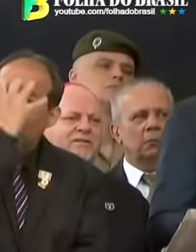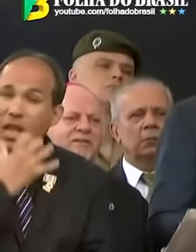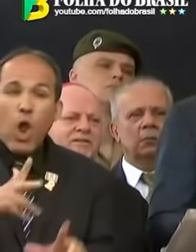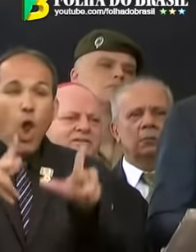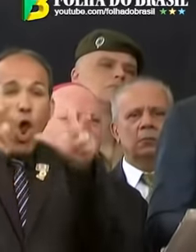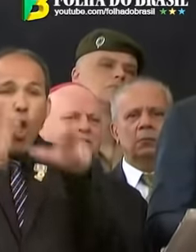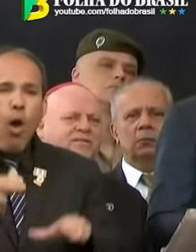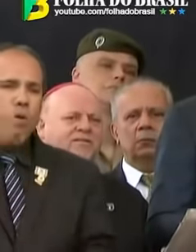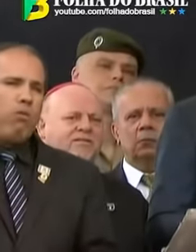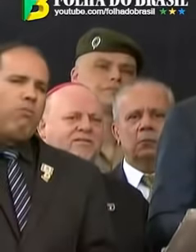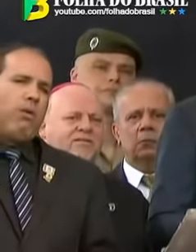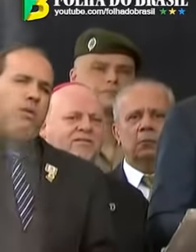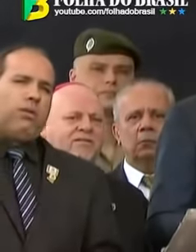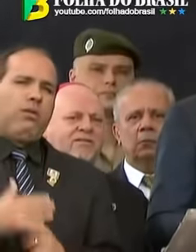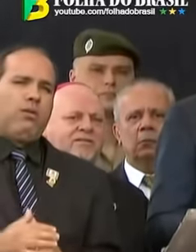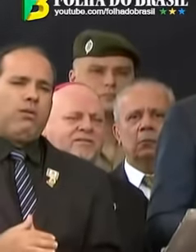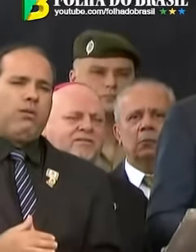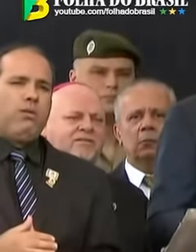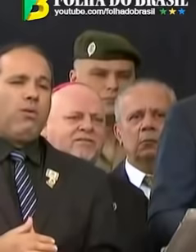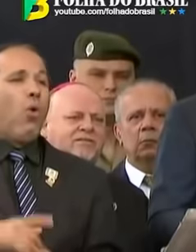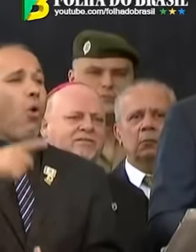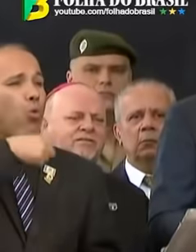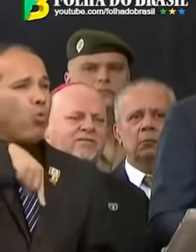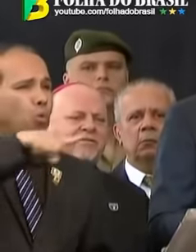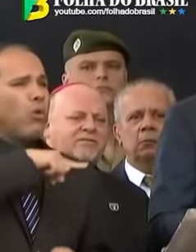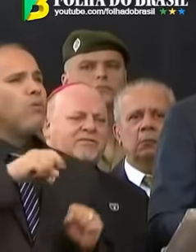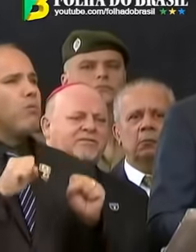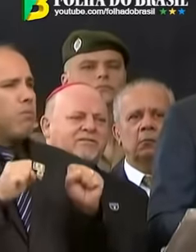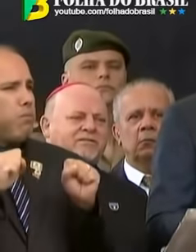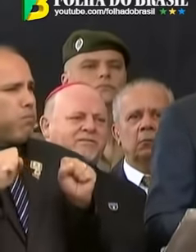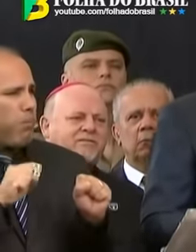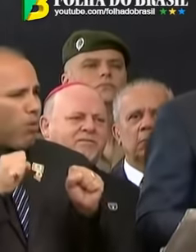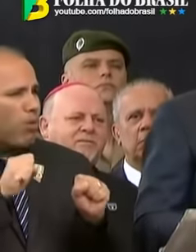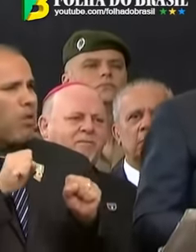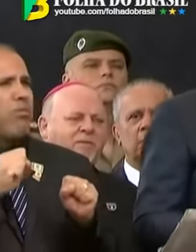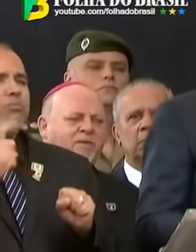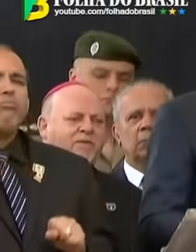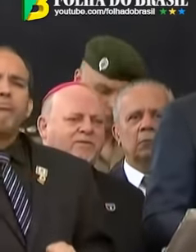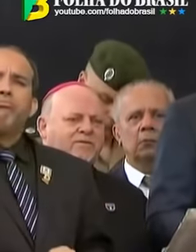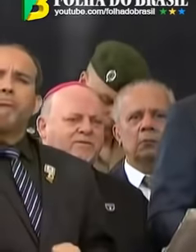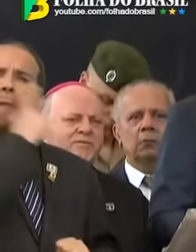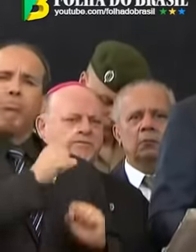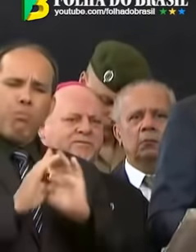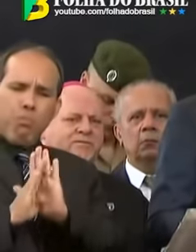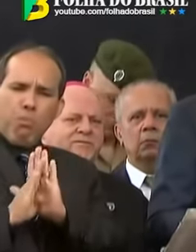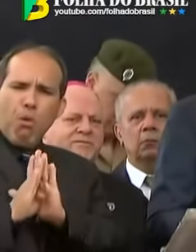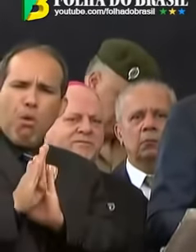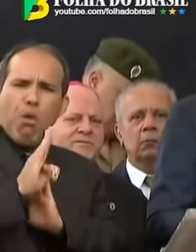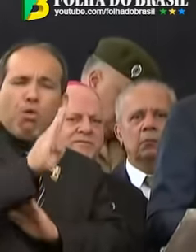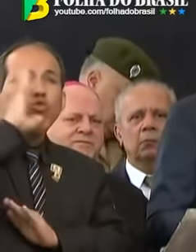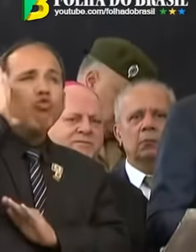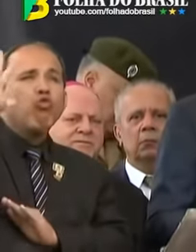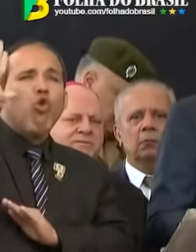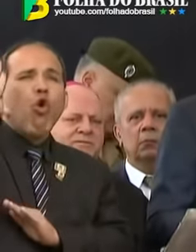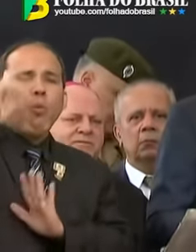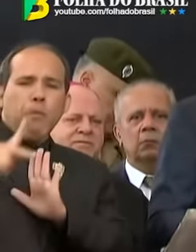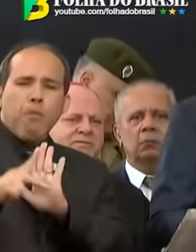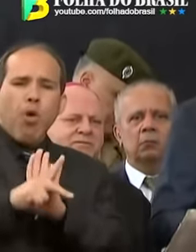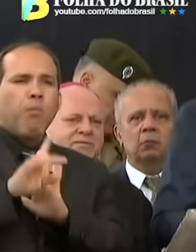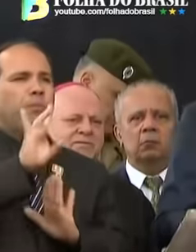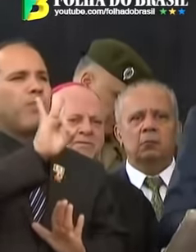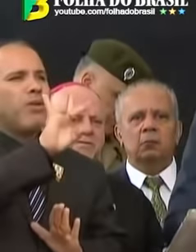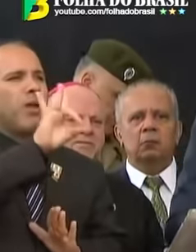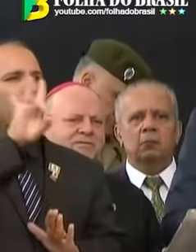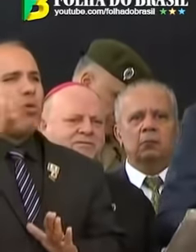no passado, nós podemos atingir o local que sonhamos para cada